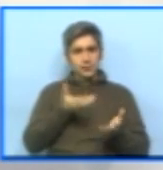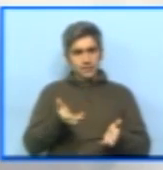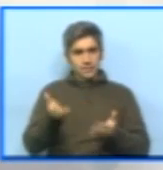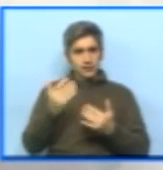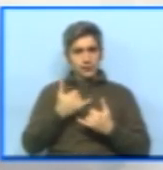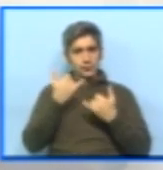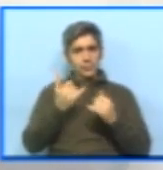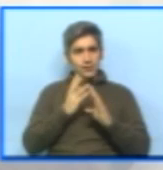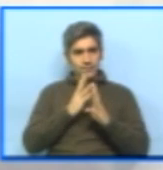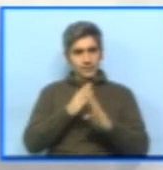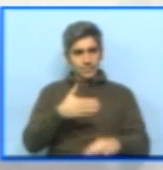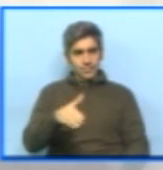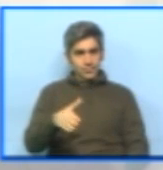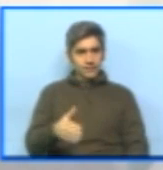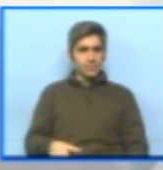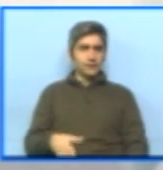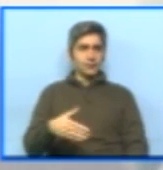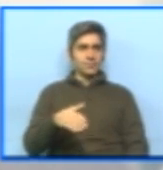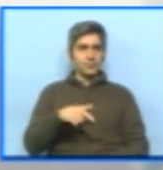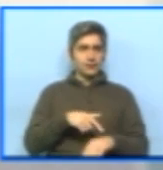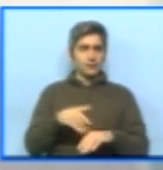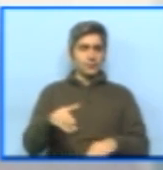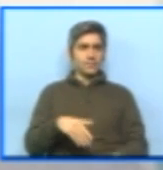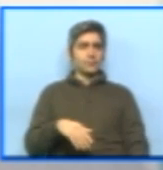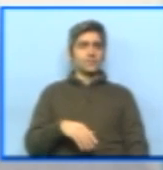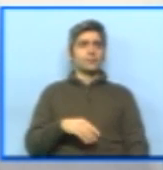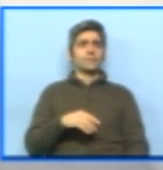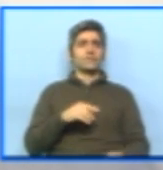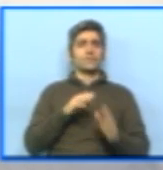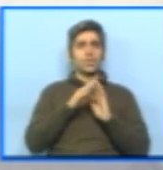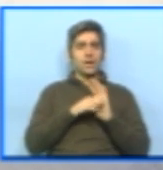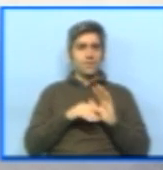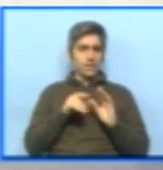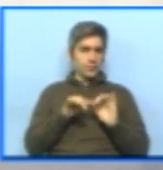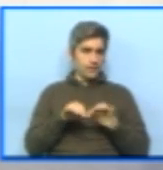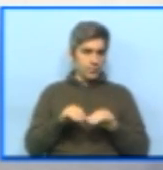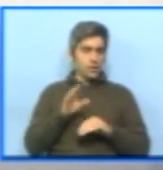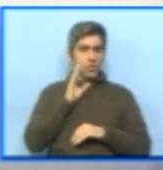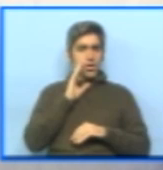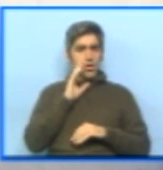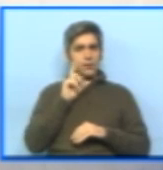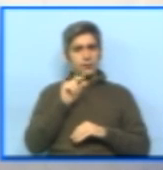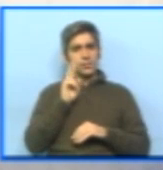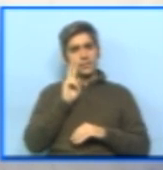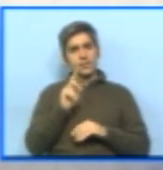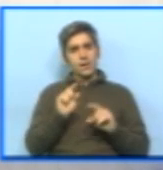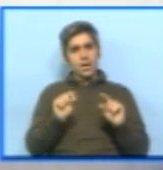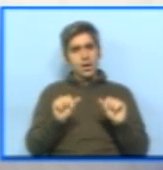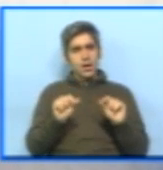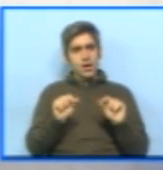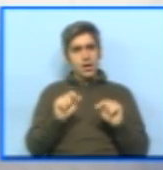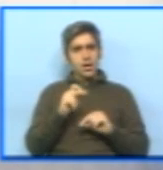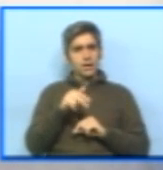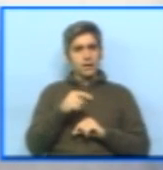esta próxima romaria, que por certo fará nesta quaresma. O programa Eclésia fica por aqui, mais logo acompanhe-nos também na rádio, na Antena 1,